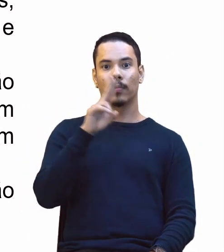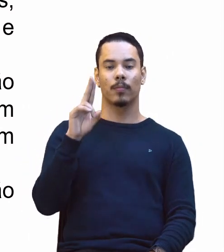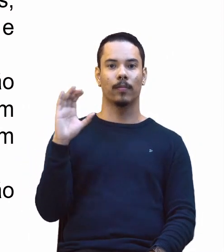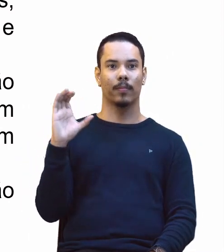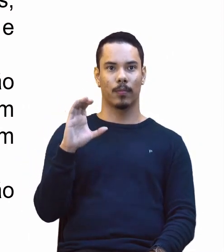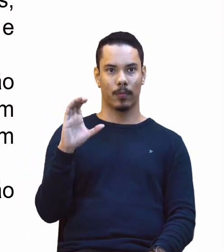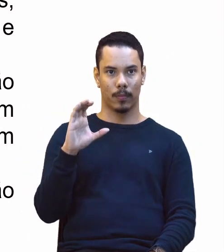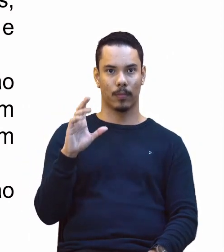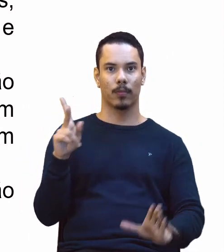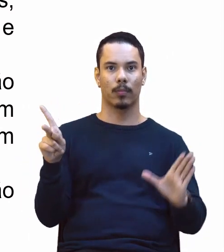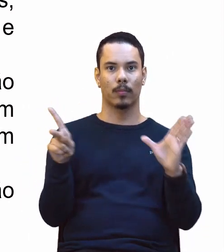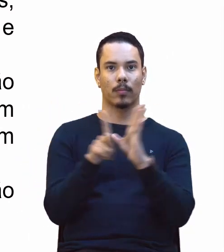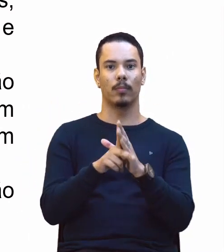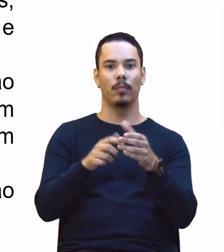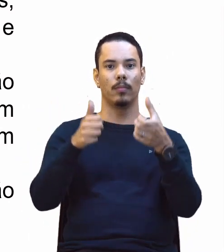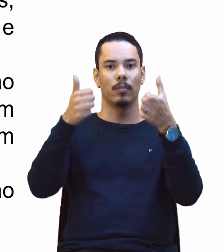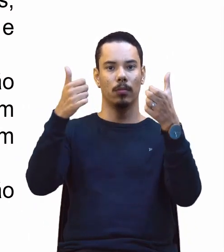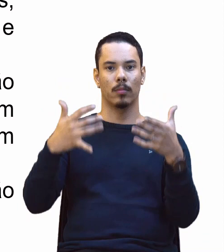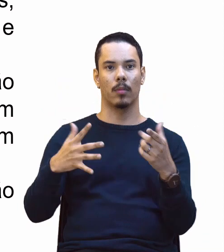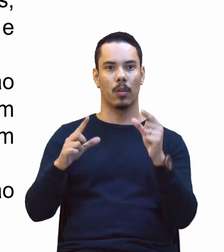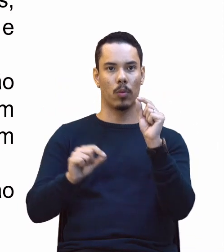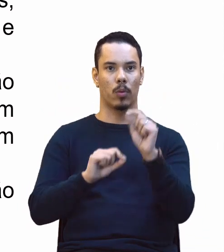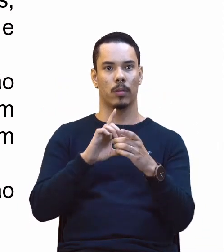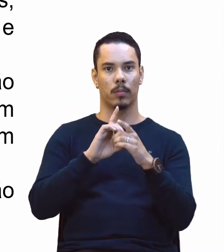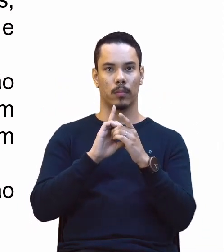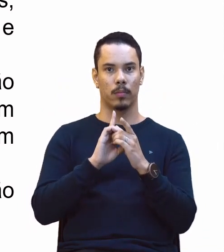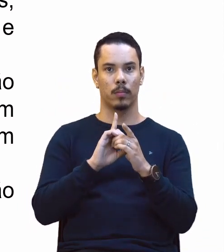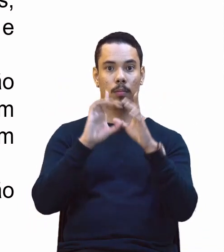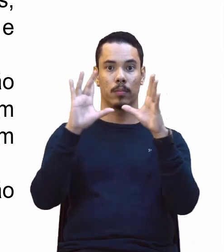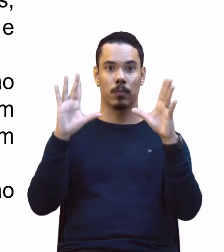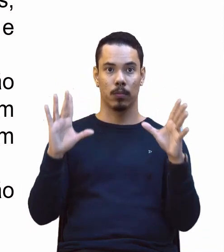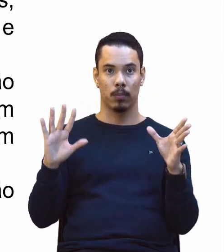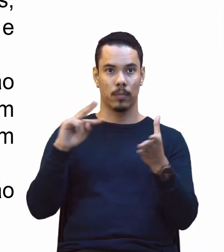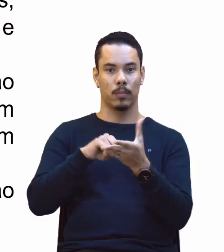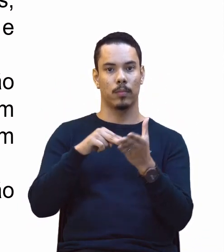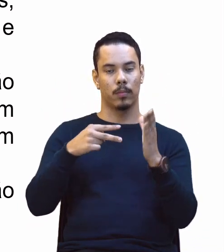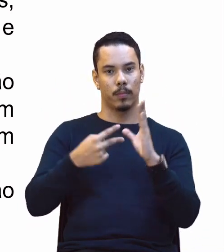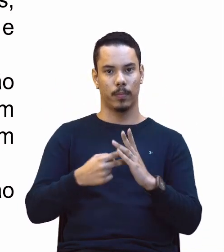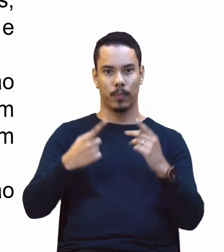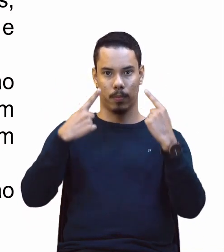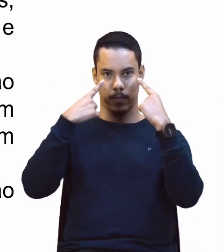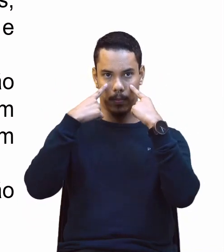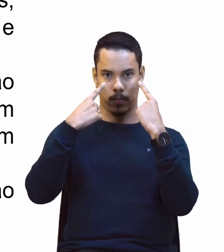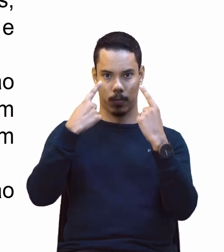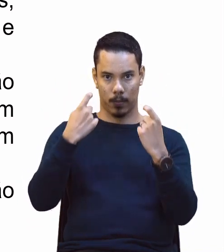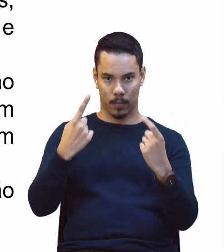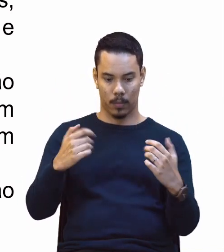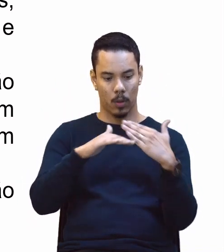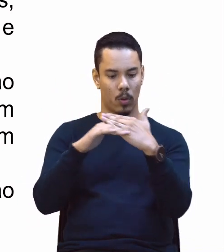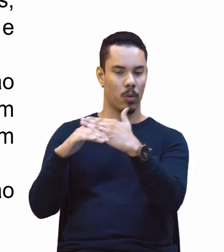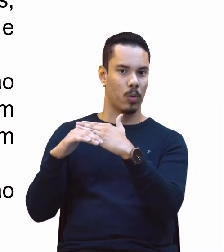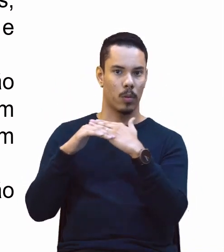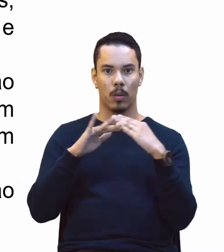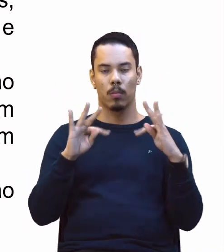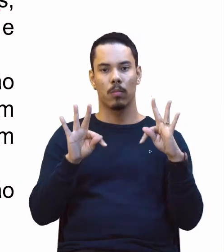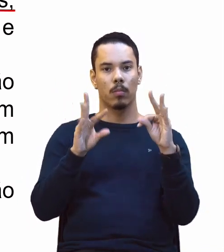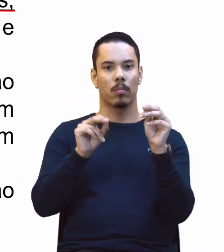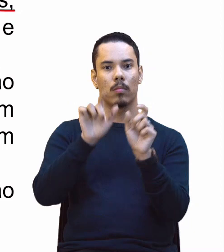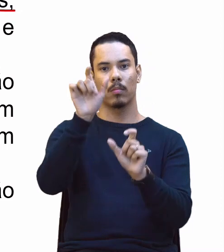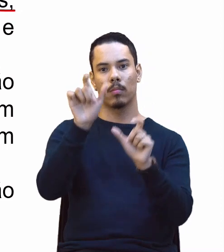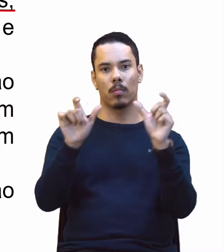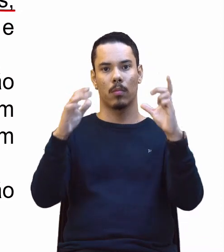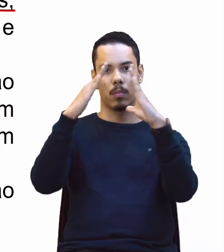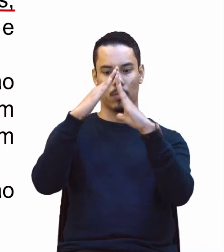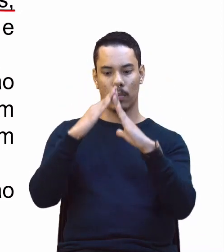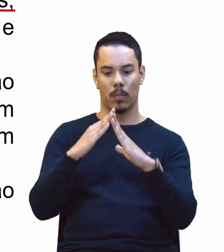sua vez, diz que democracia direta seria o interesse comum de todos os habitantes de